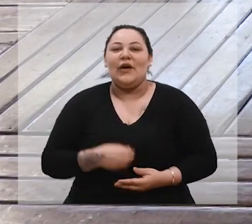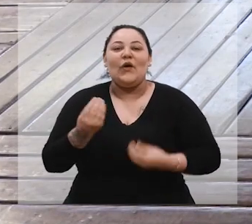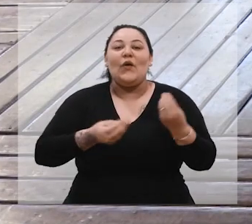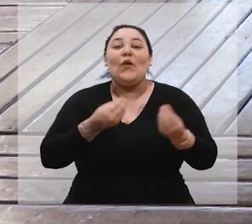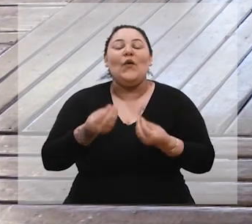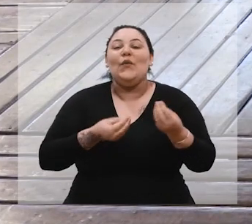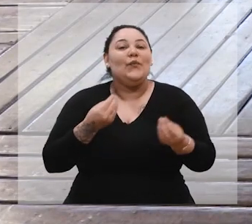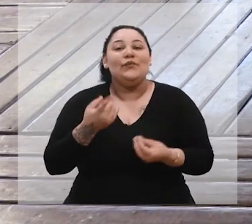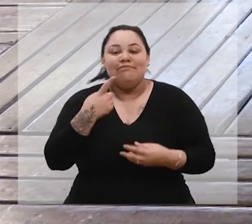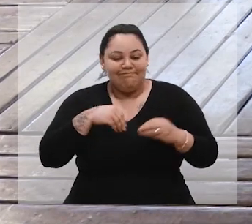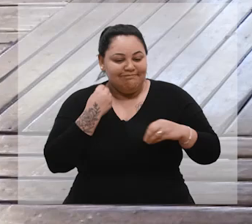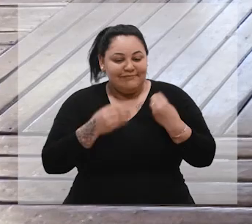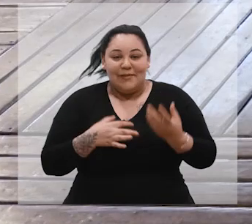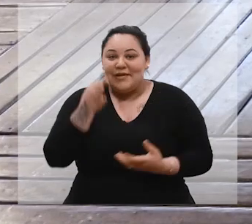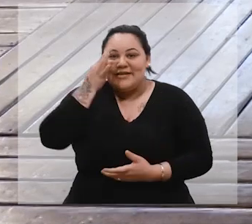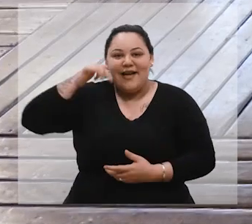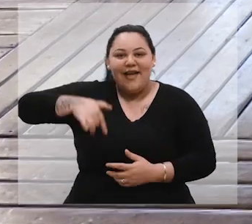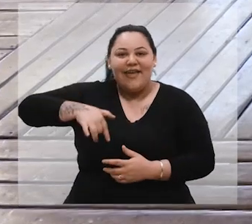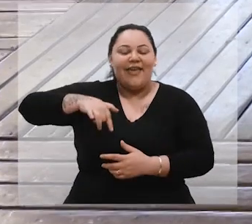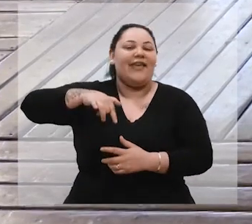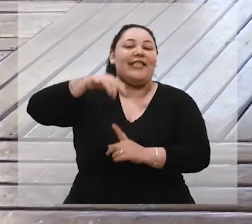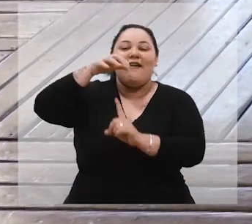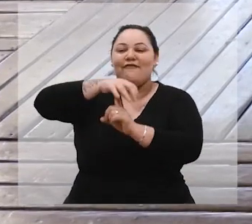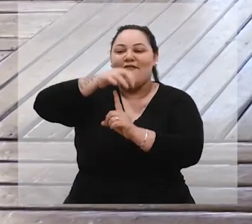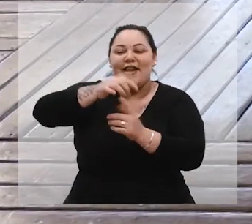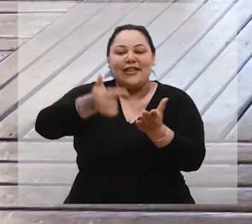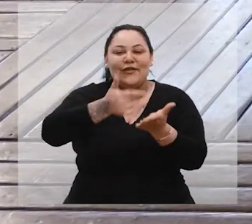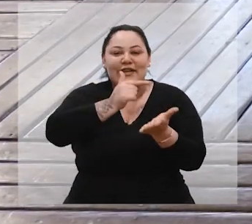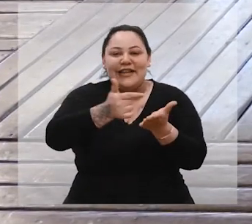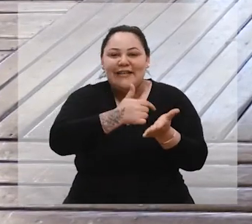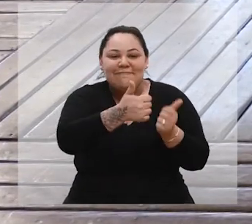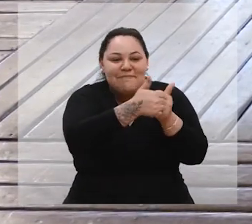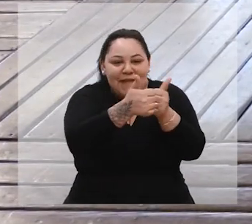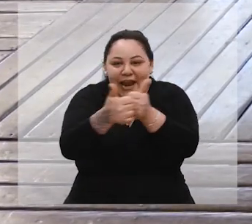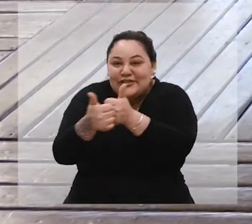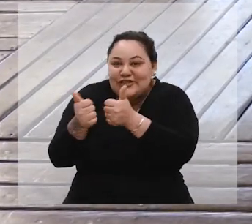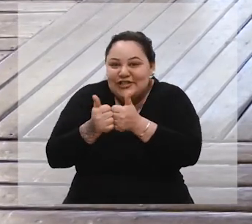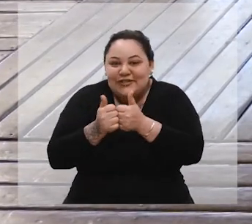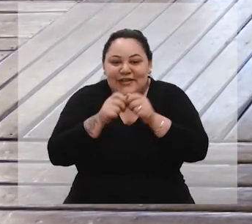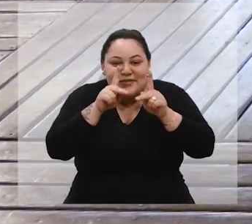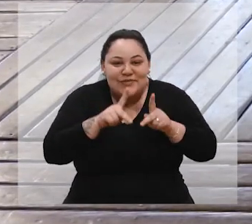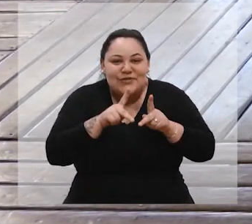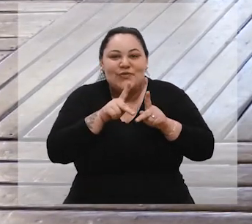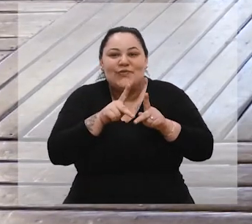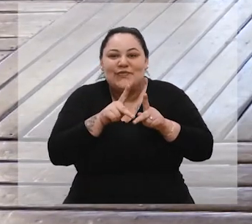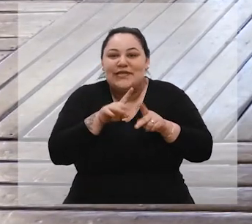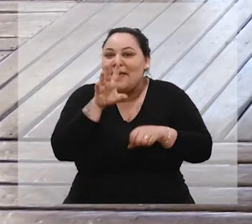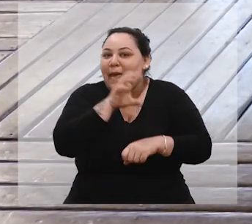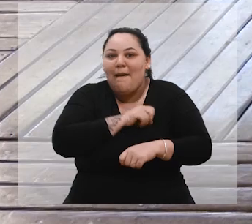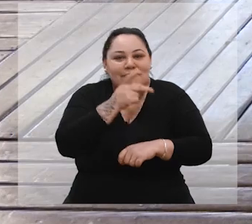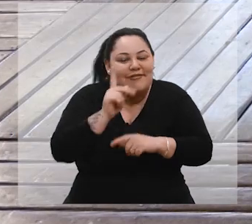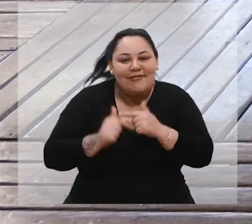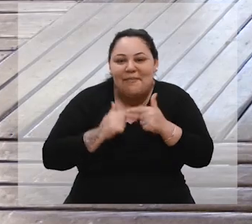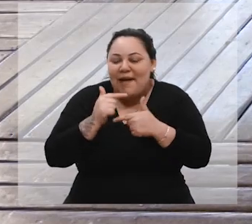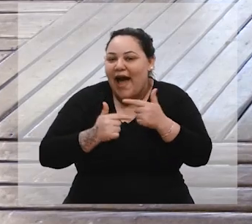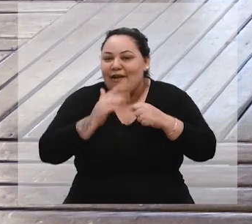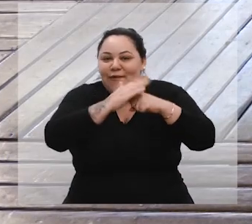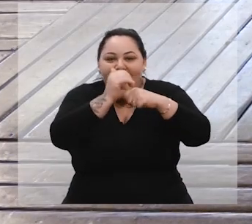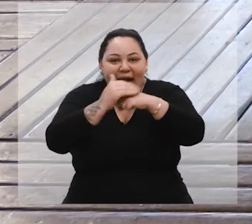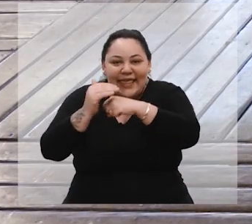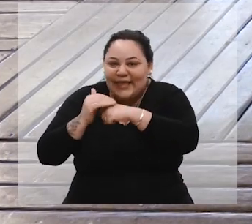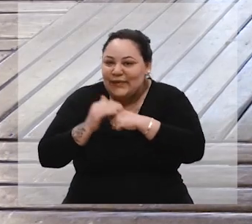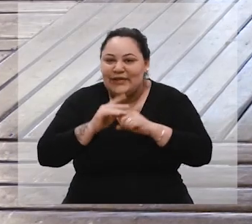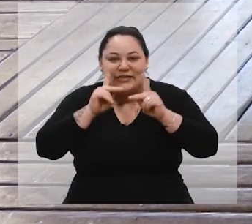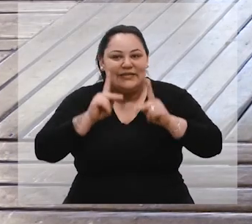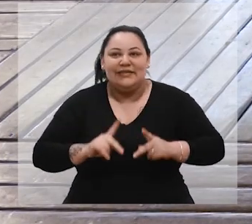Feira do Livro de Caxias do Sul, como que é estar perto dos seus leitores, né, receber o carinho do público, né? Então, para te